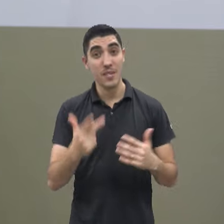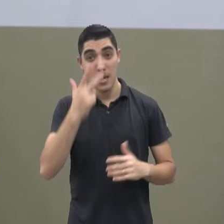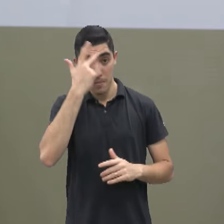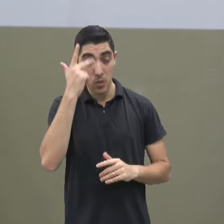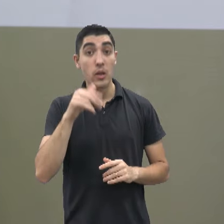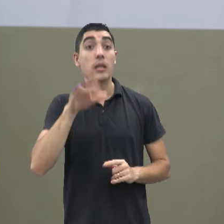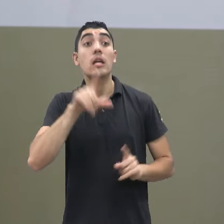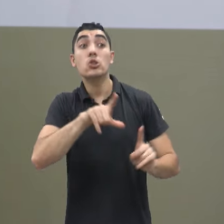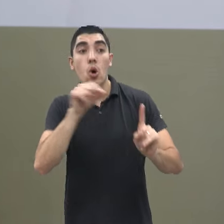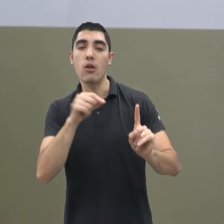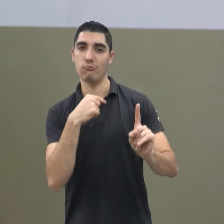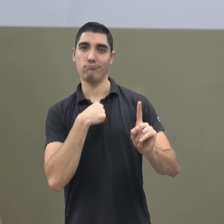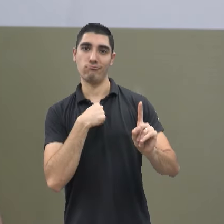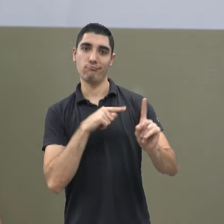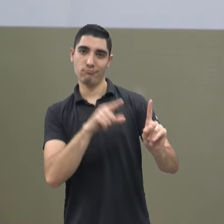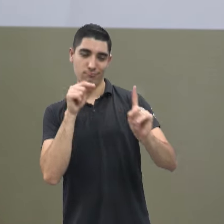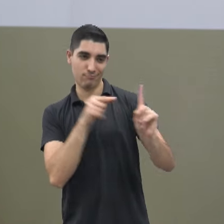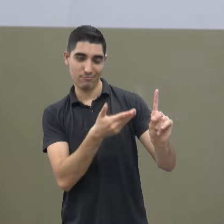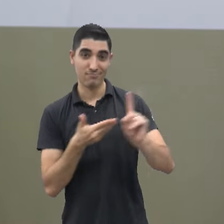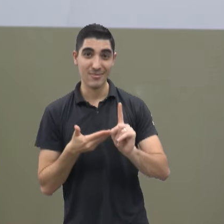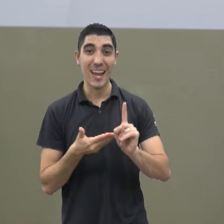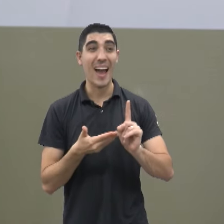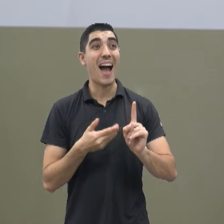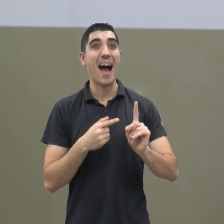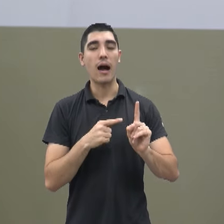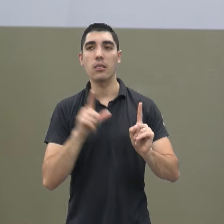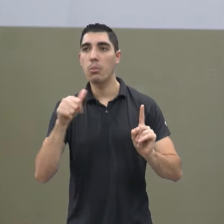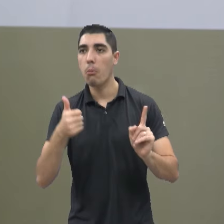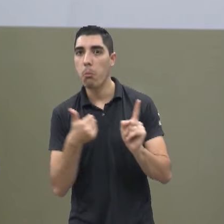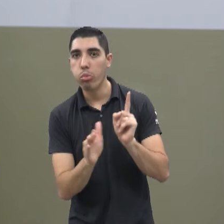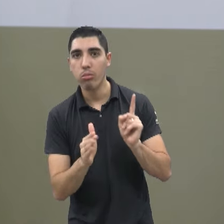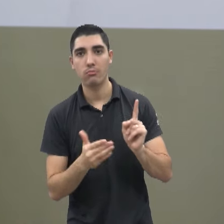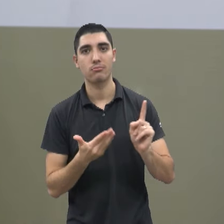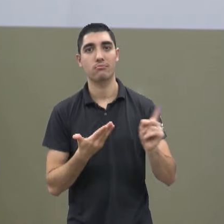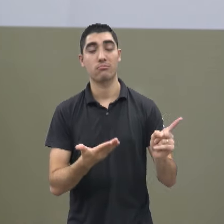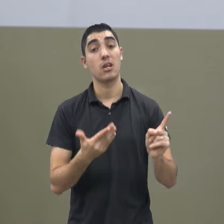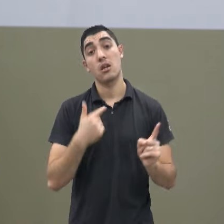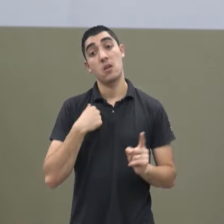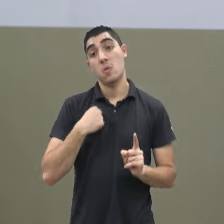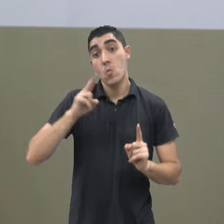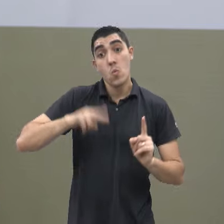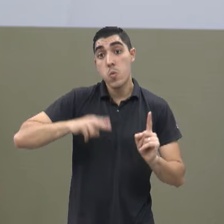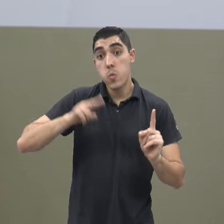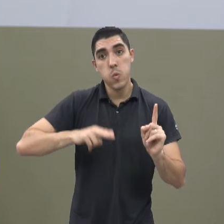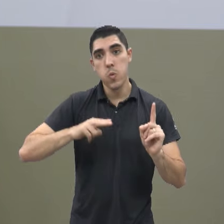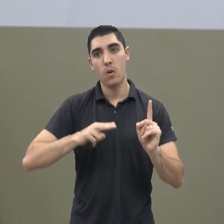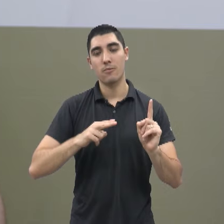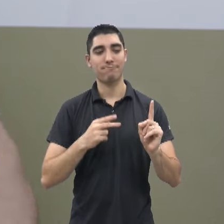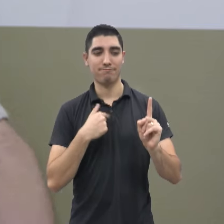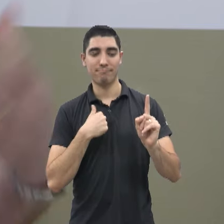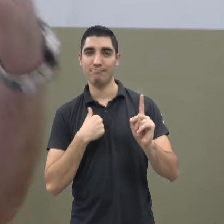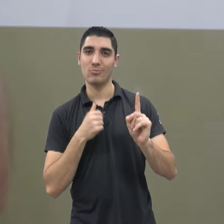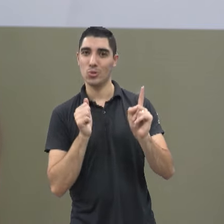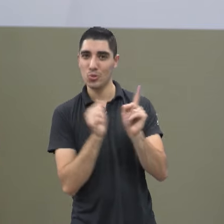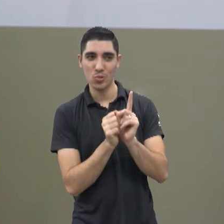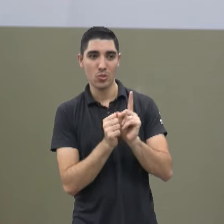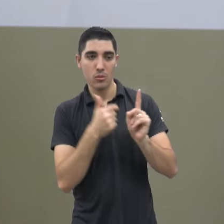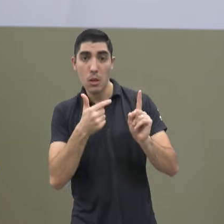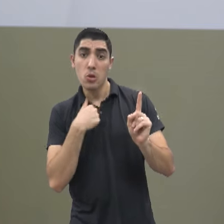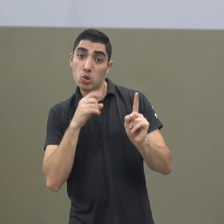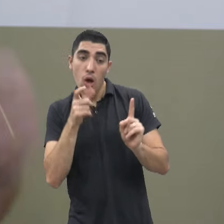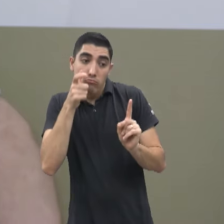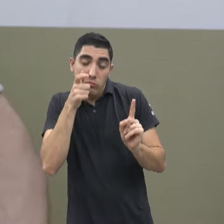eu. E aí eu fui mandado embora. E aí ele chegou, então eu nunca trabalhei com ele, eu nunca tive o prazer, mas fui eu que escolhi ele por vídeos, né?